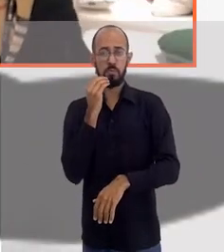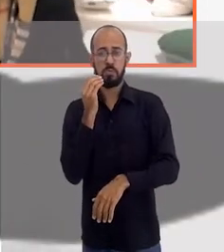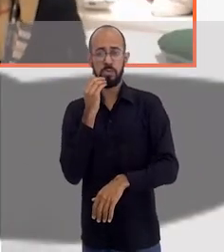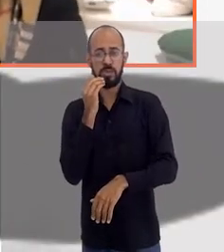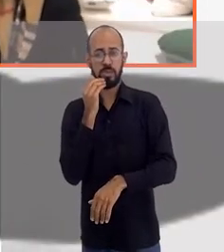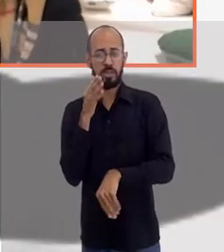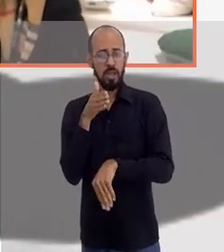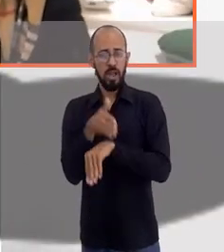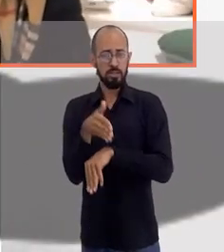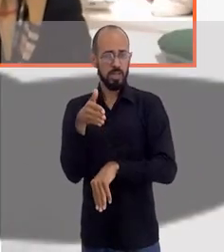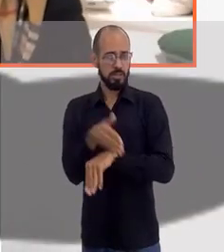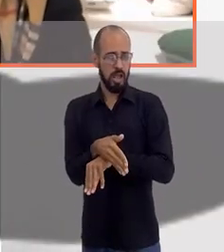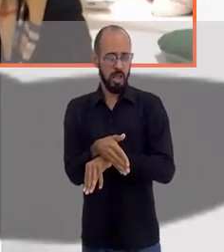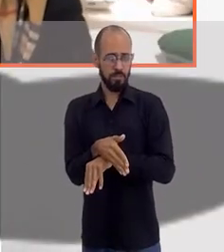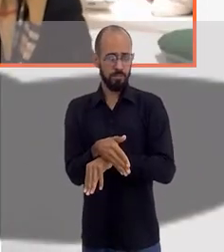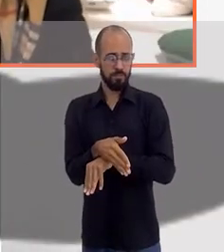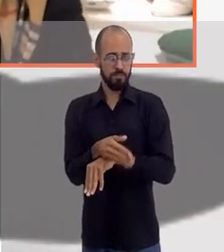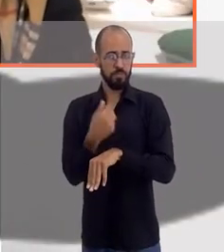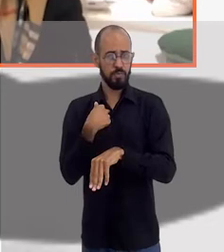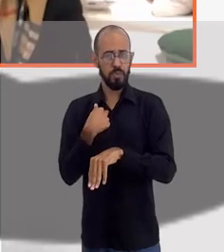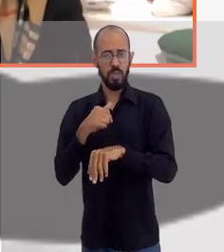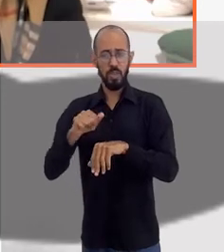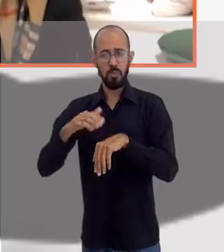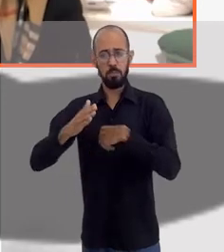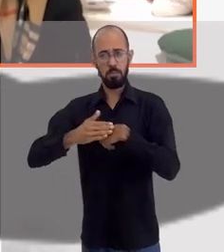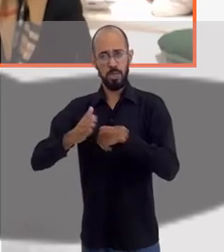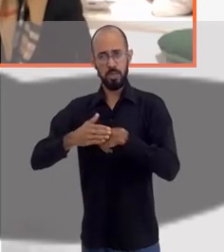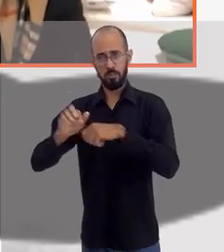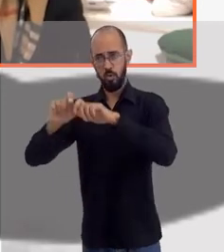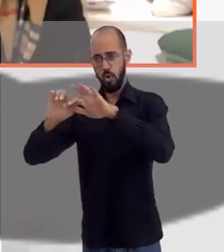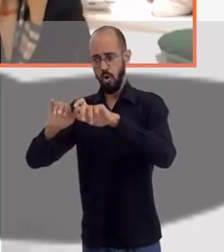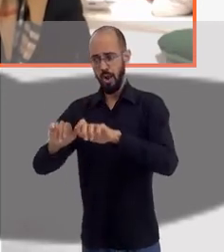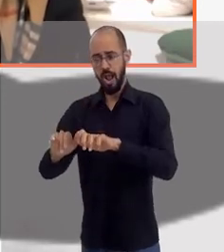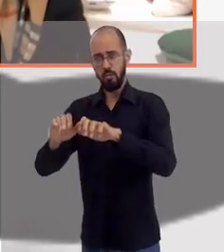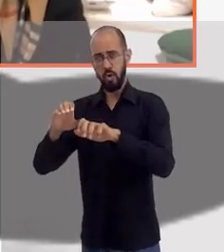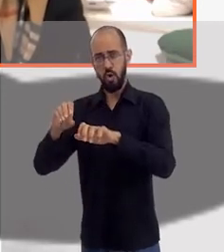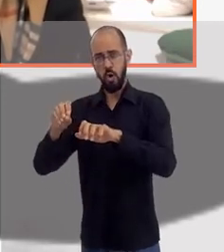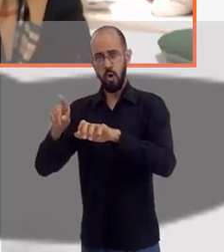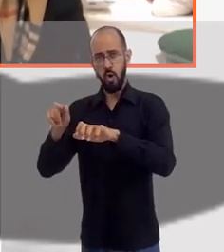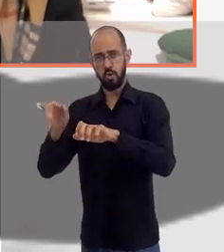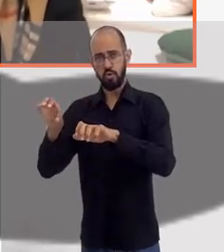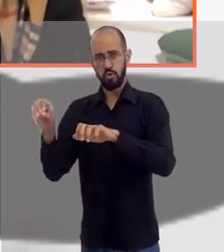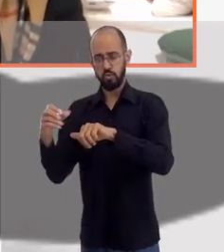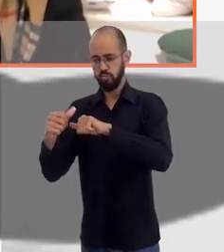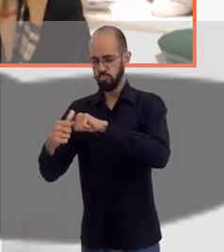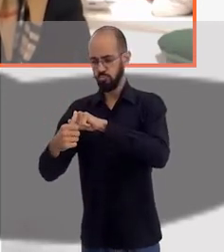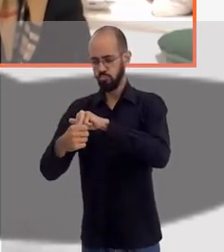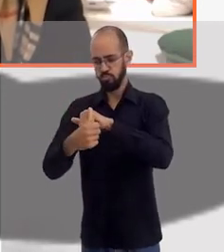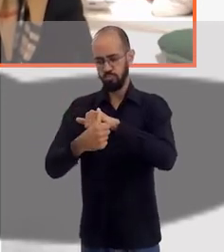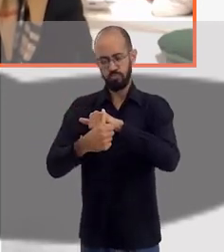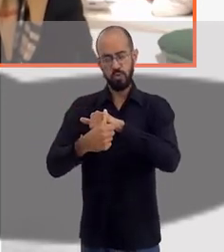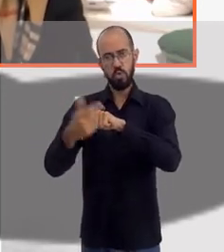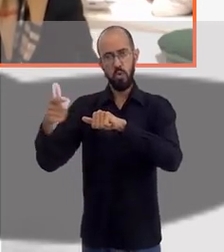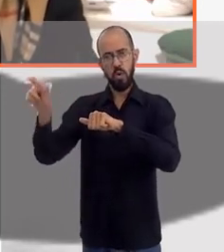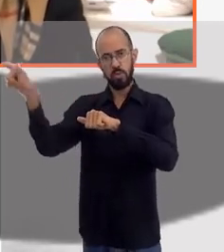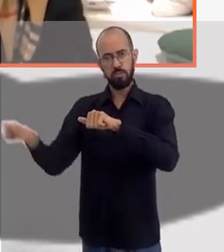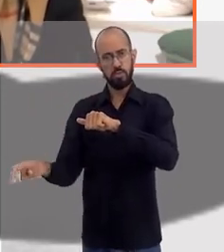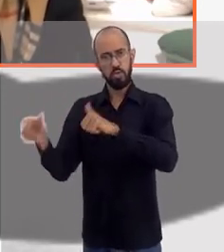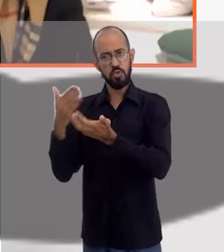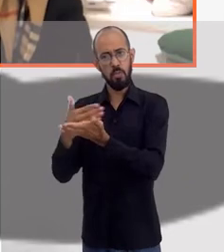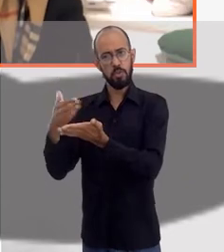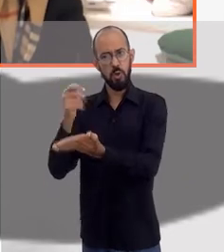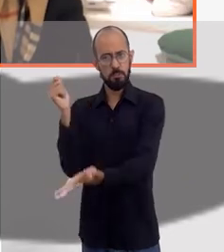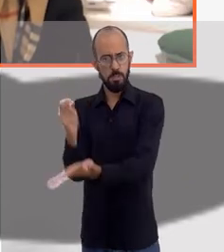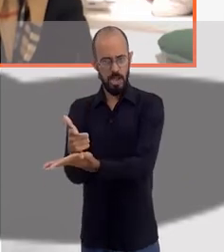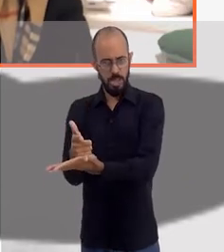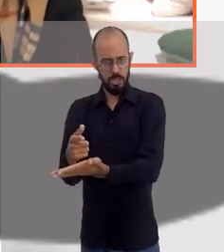acessar essa planilha né E aí colocava lá só seu código de barra e outras pessoas começaram a pagar simplesmente assim